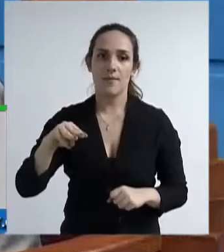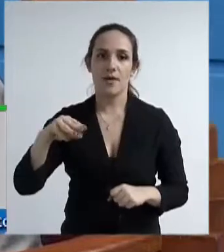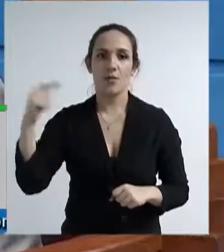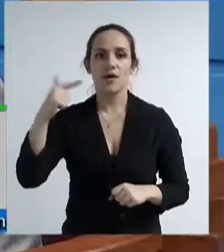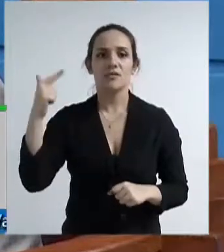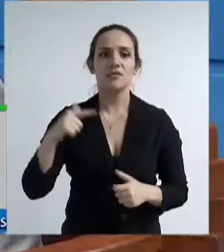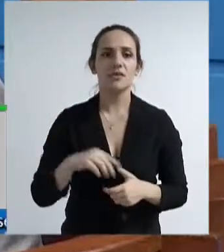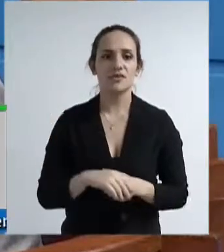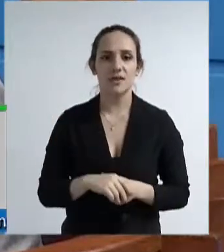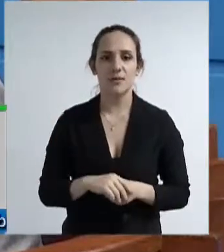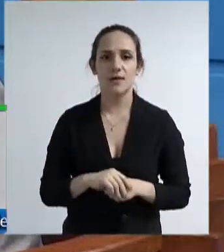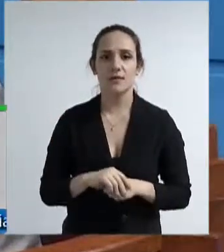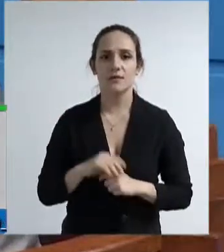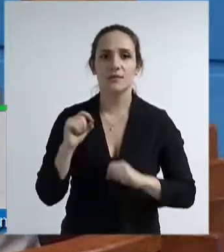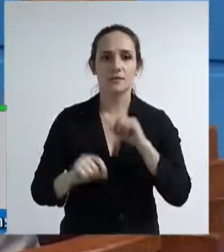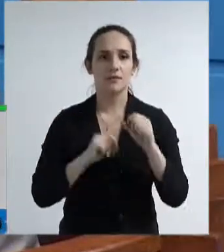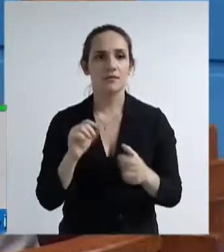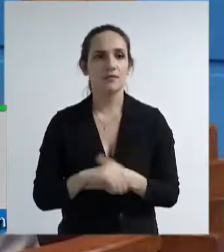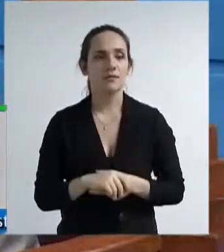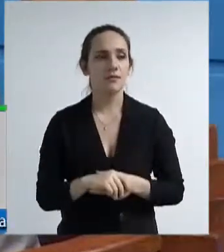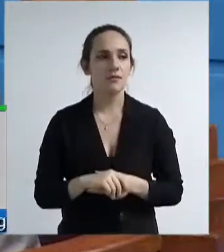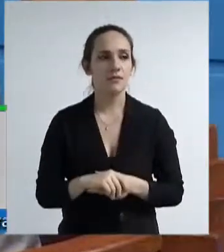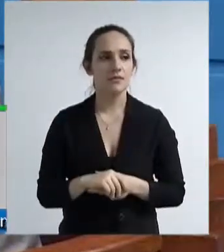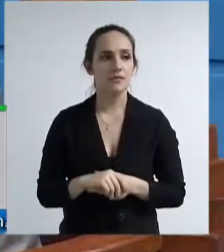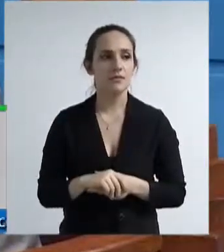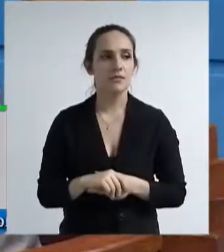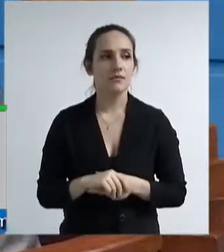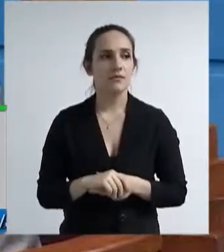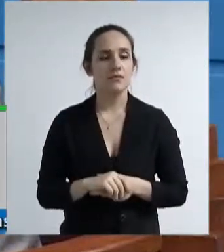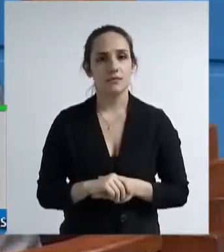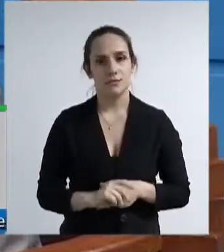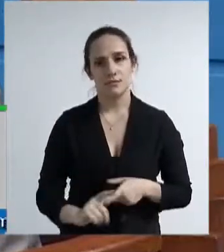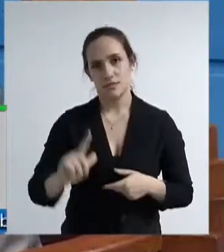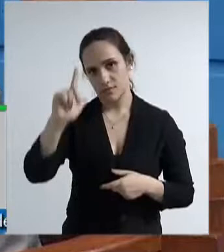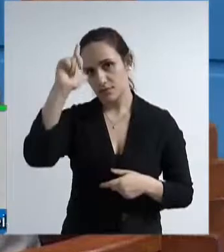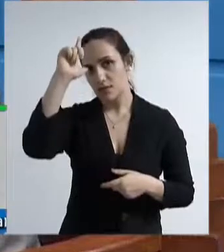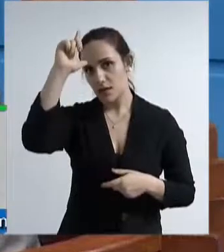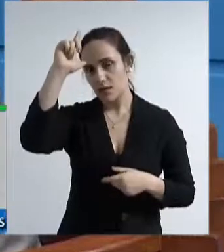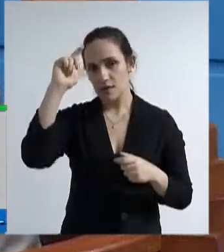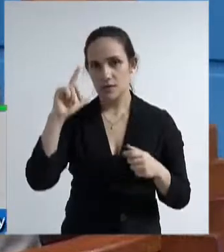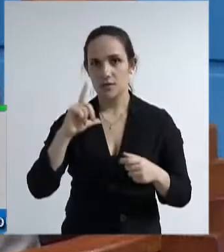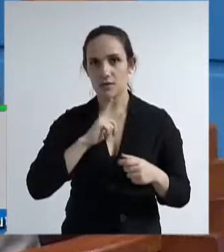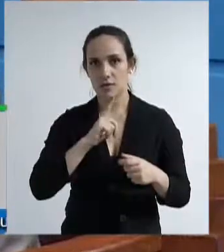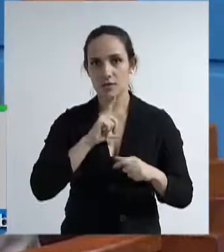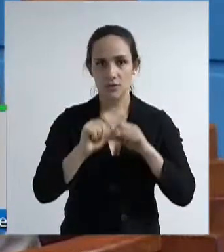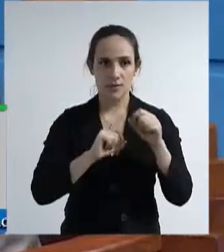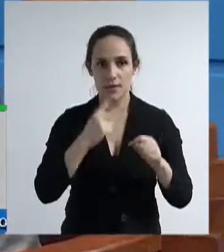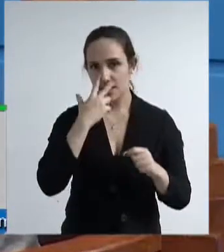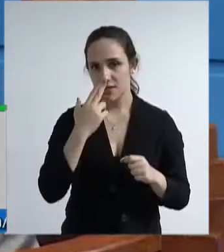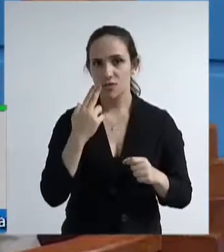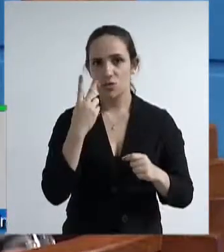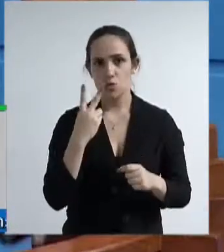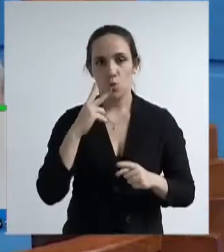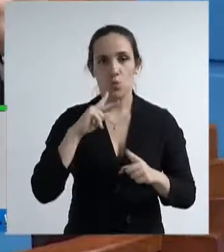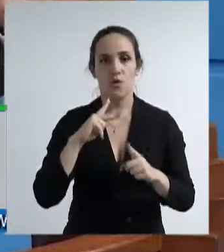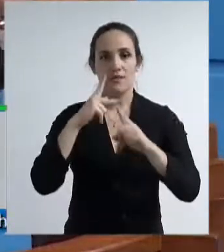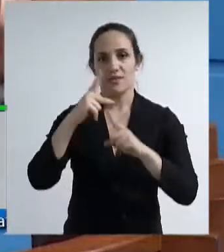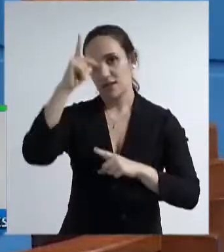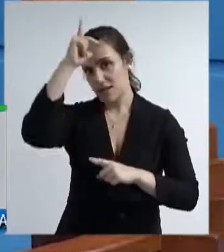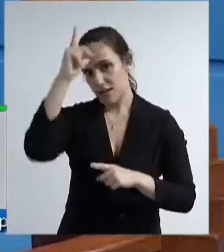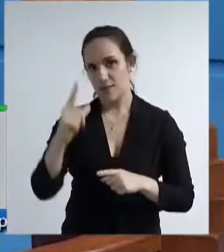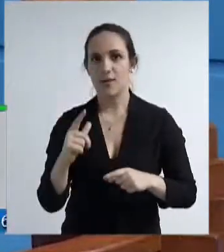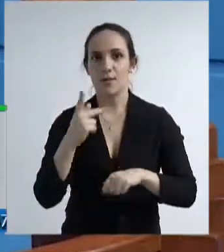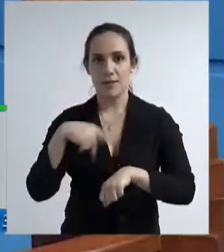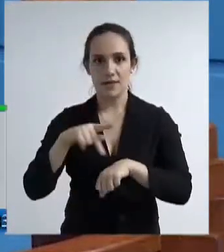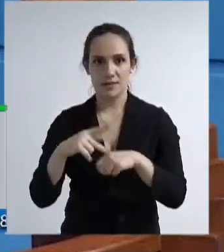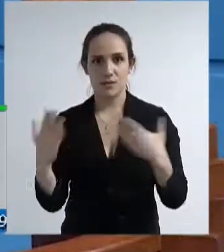equivale a um país inteiro, como a Alemanha, a 2 territórios do Uruguai e, pasmem, 4